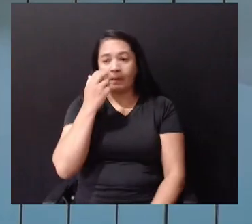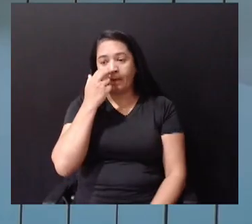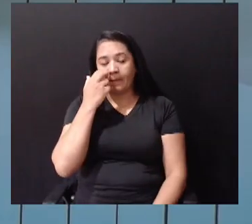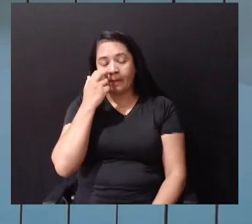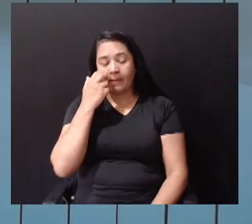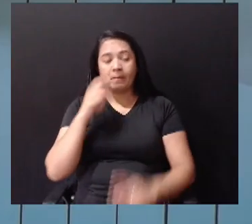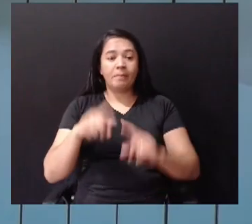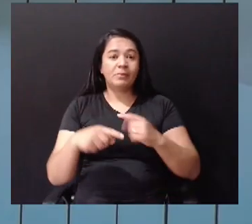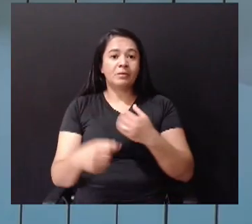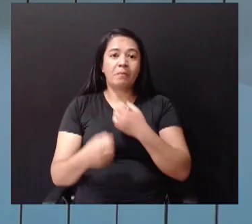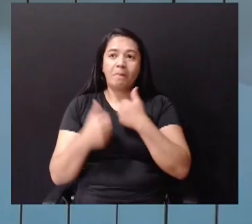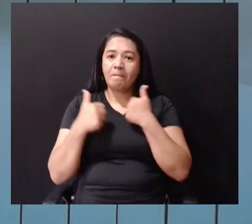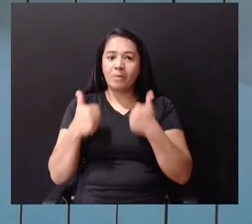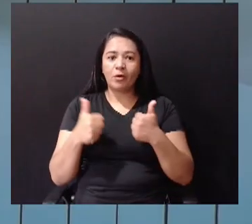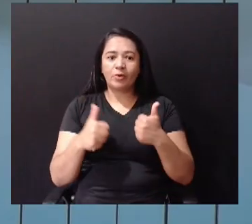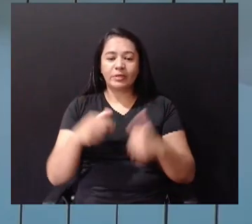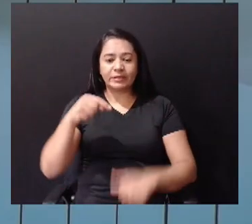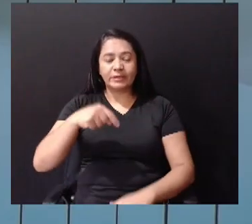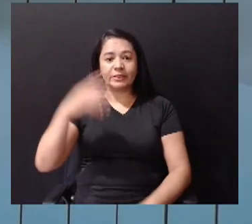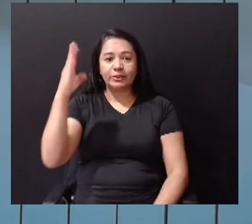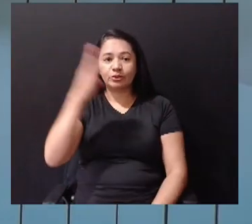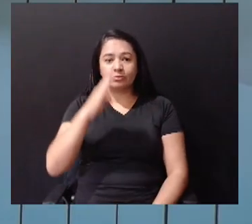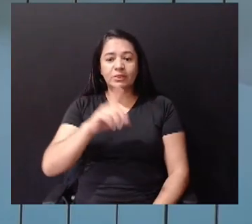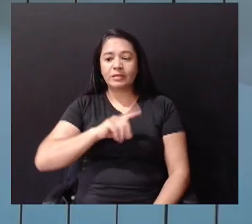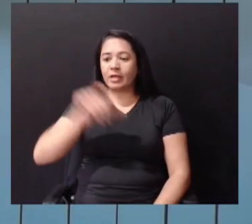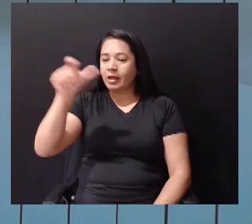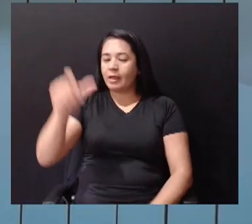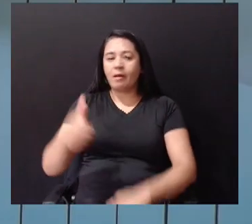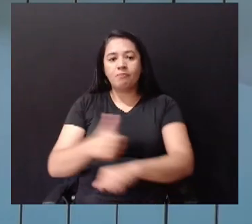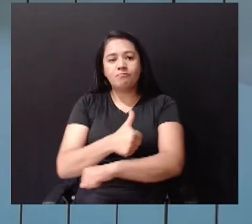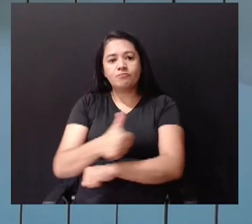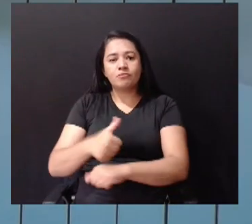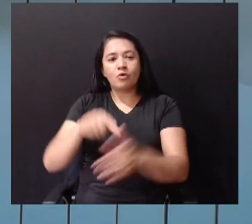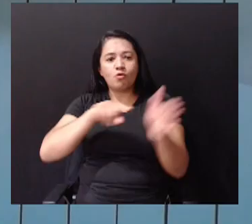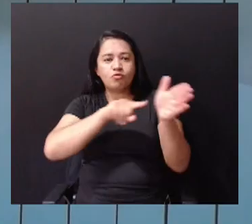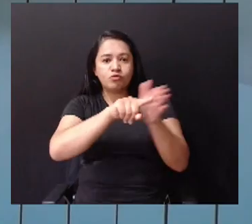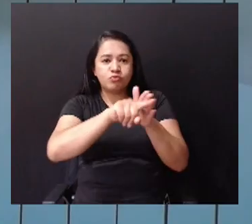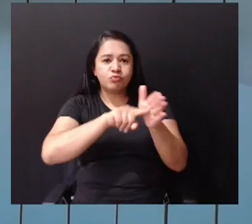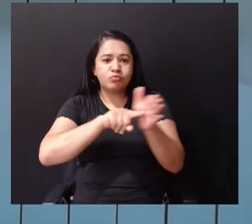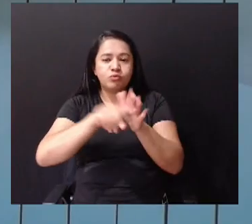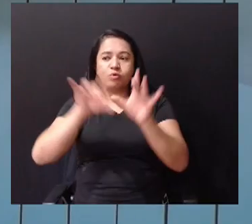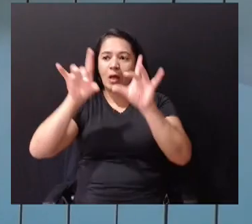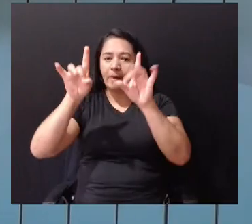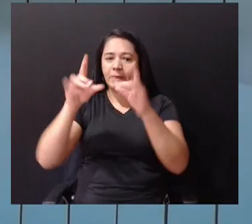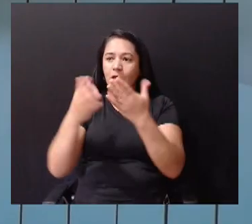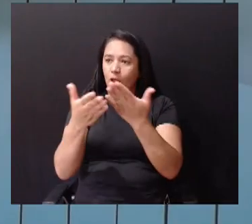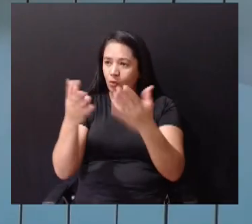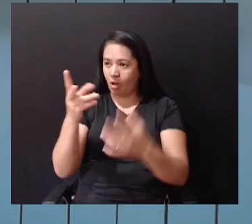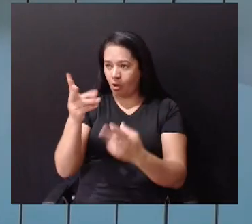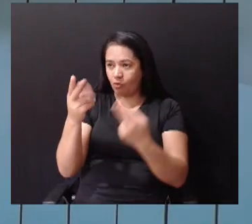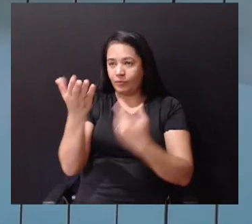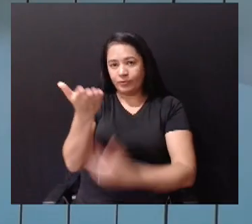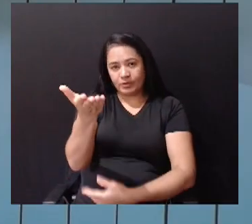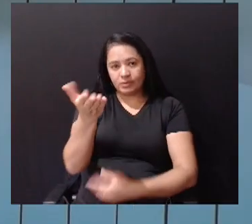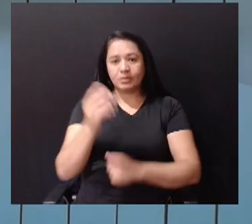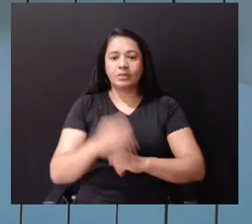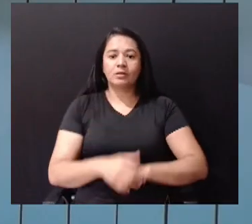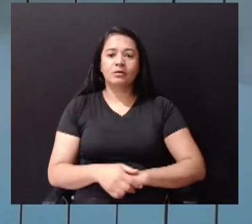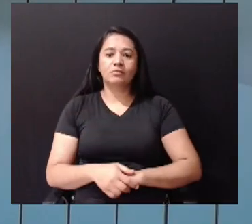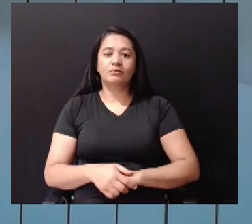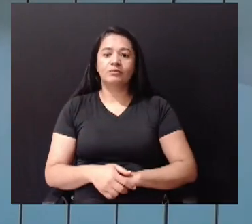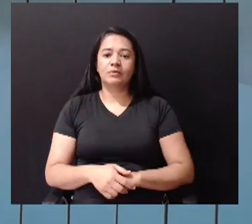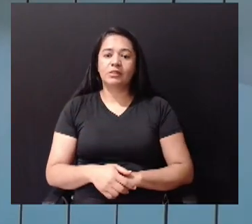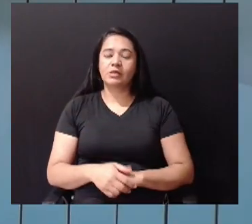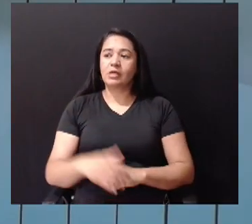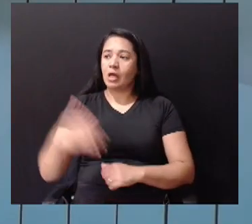temos pesquisadores, temos doutores, especialistas, assim como o senhor, doutor Sidney, que nos acende aí uma luz e que